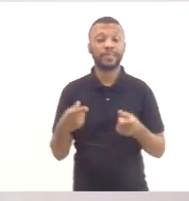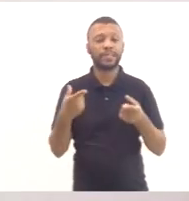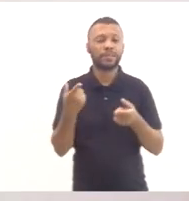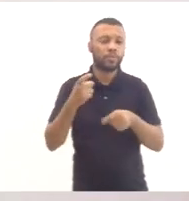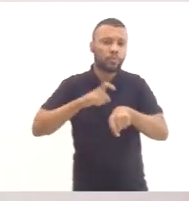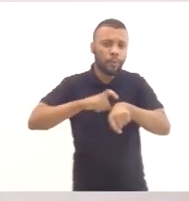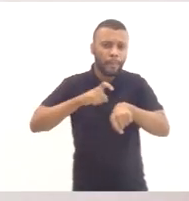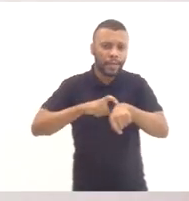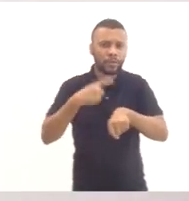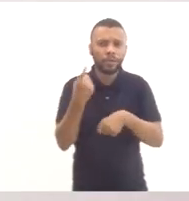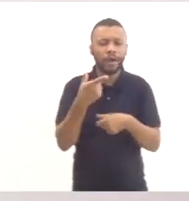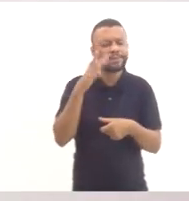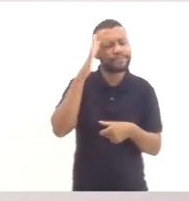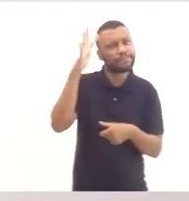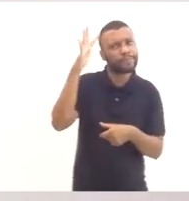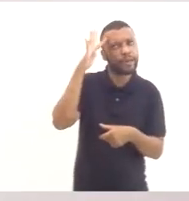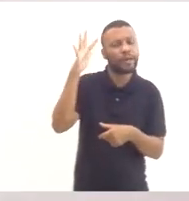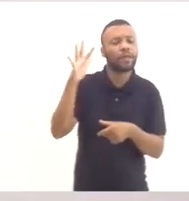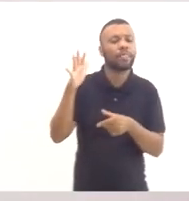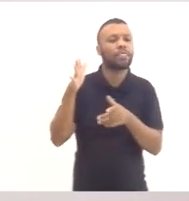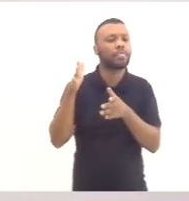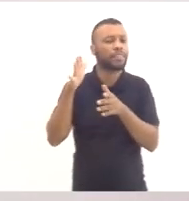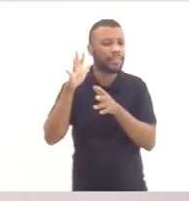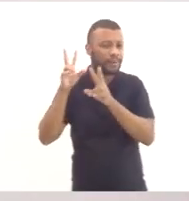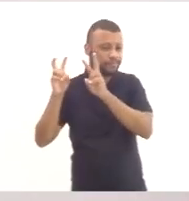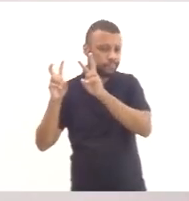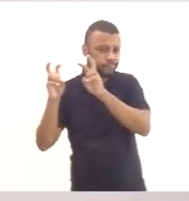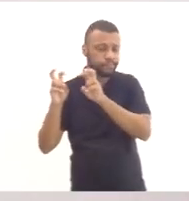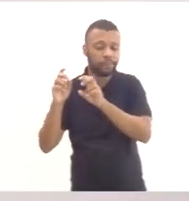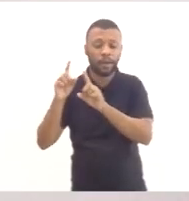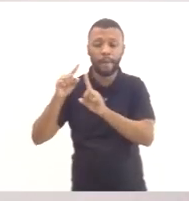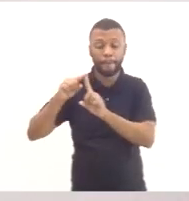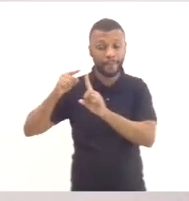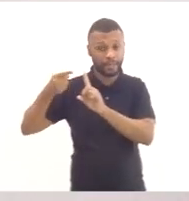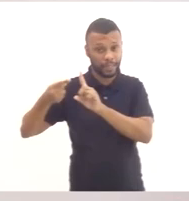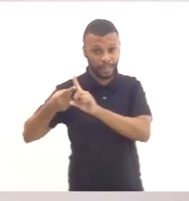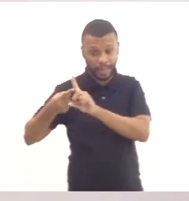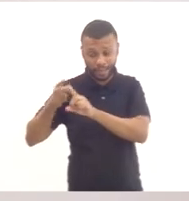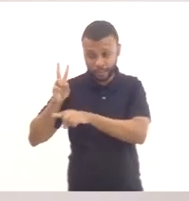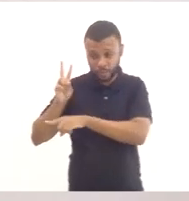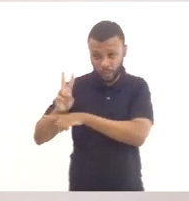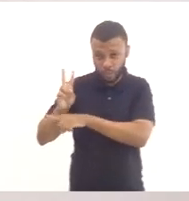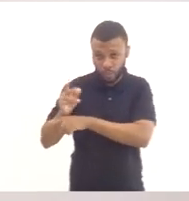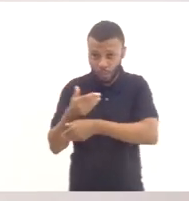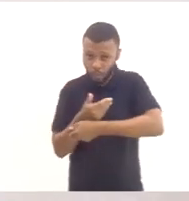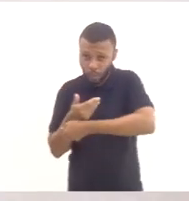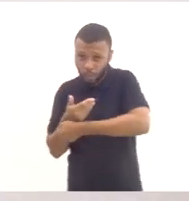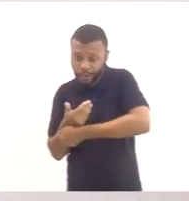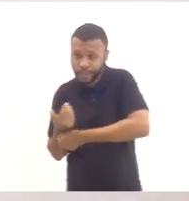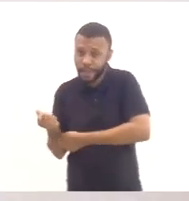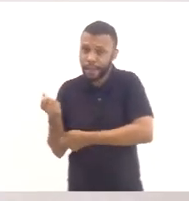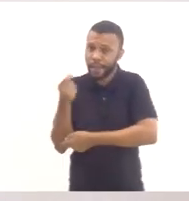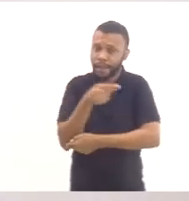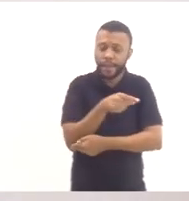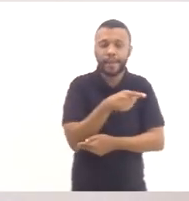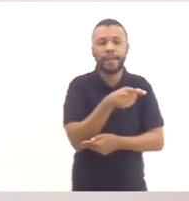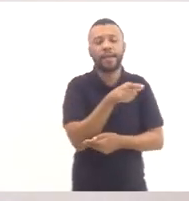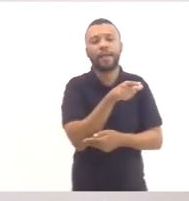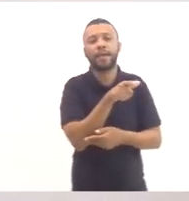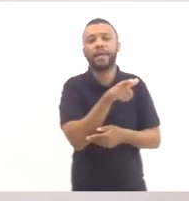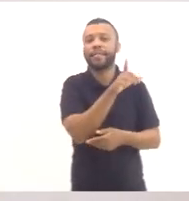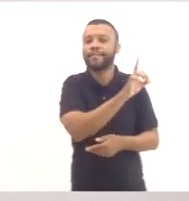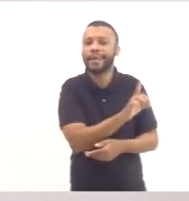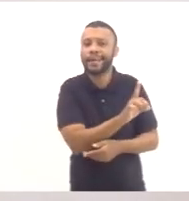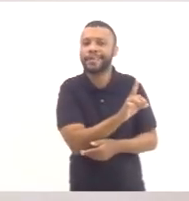teoria né entre maternidade e deficiências de fato Essas literaturas são escassas não existe manual